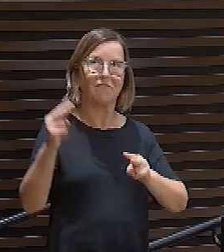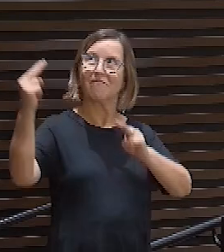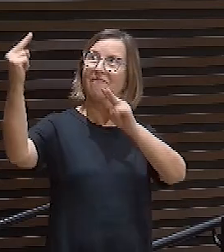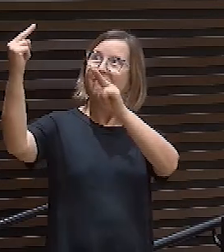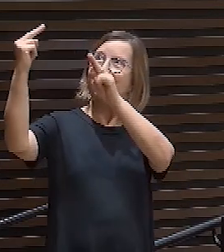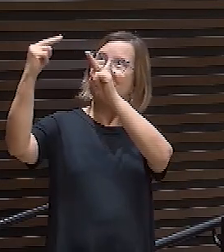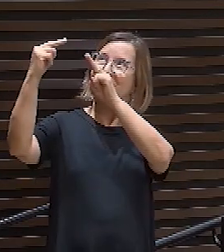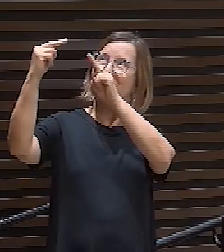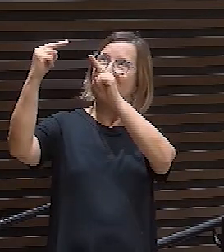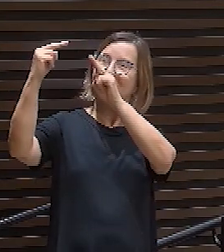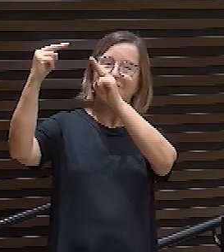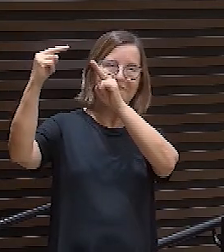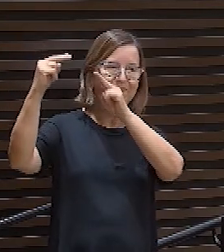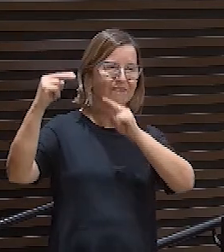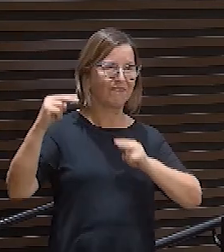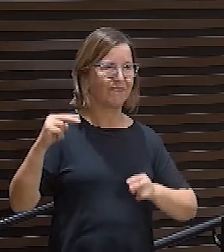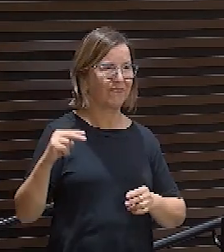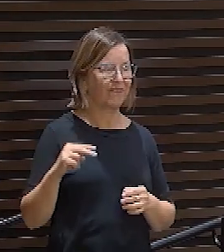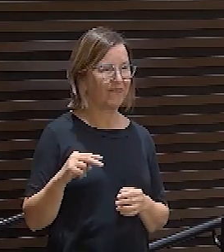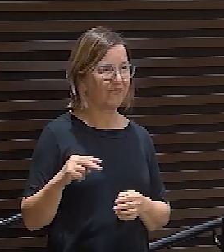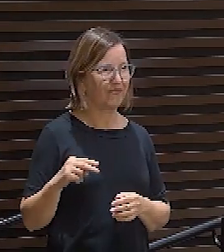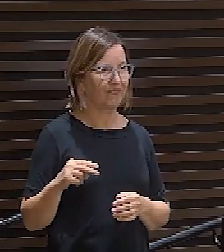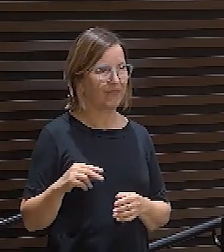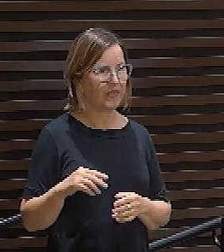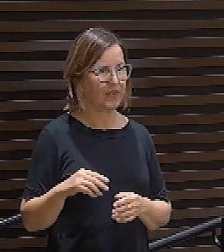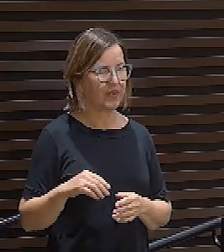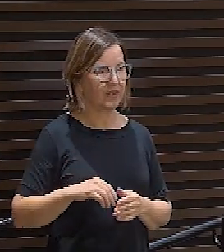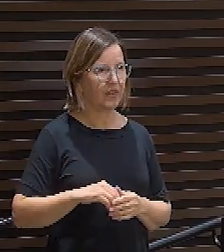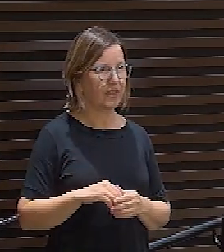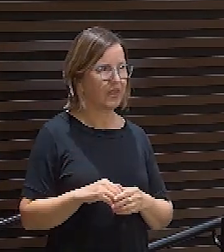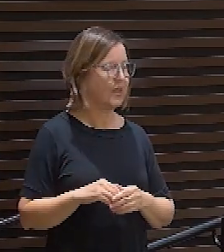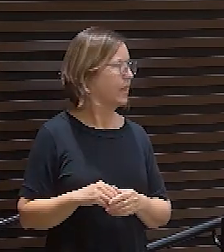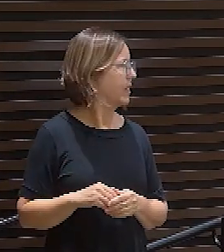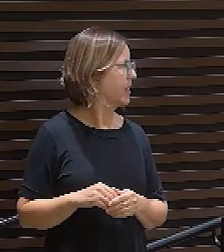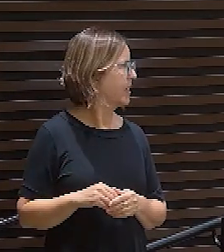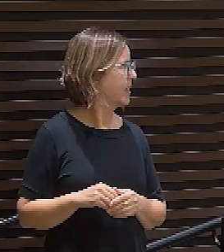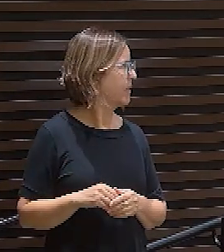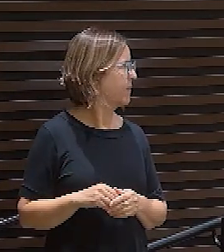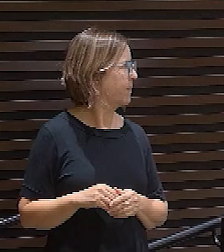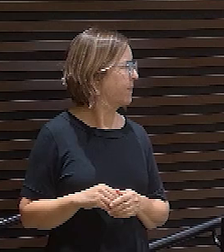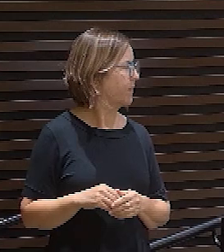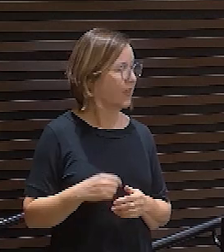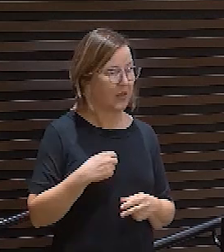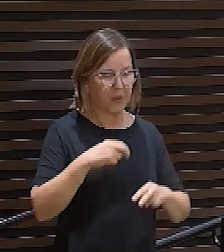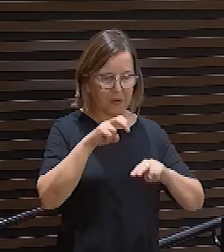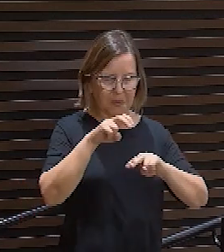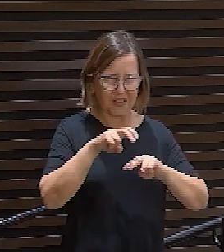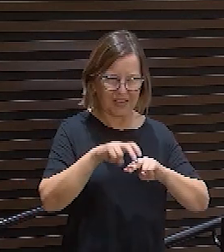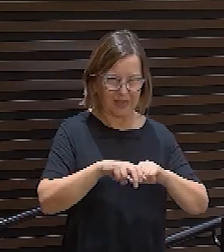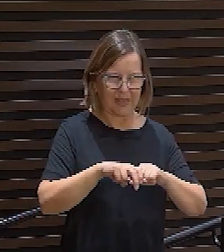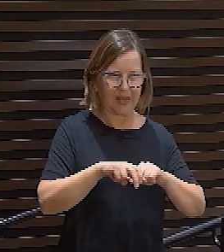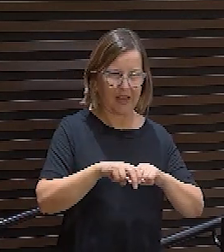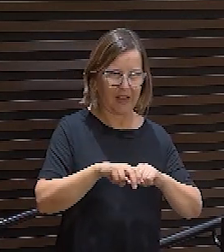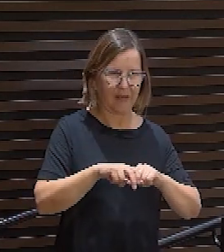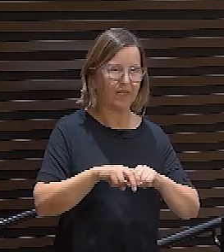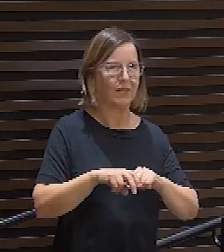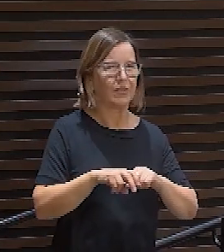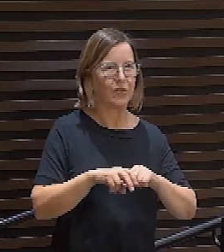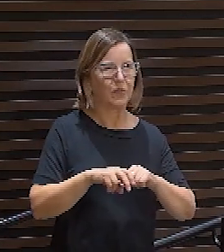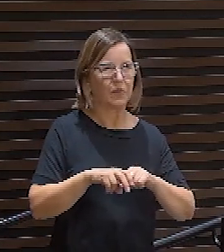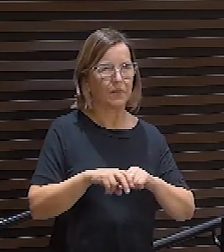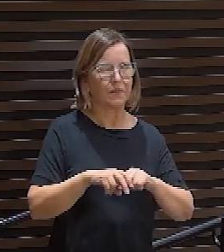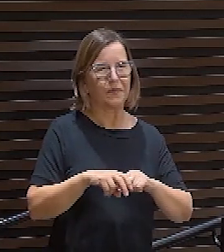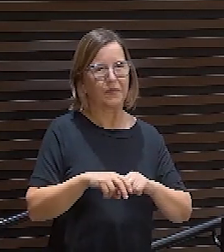com toda a criação vendo a cena, e eu sentado no banco dos réus, e ele olha para o Pai e fala